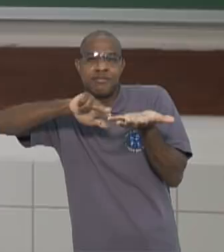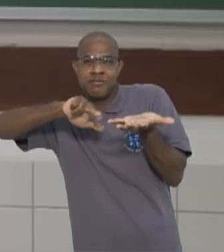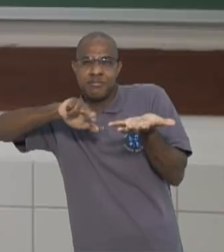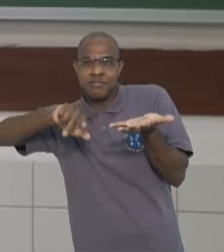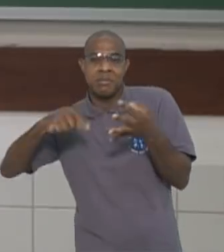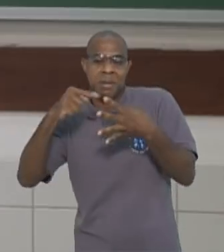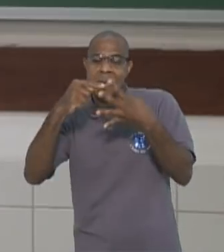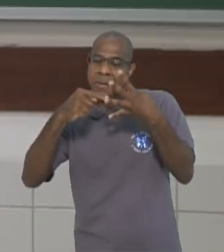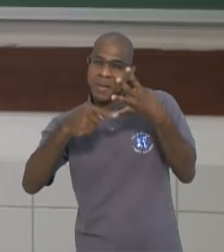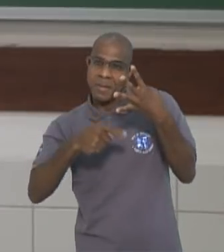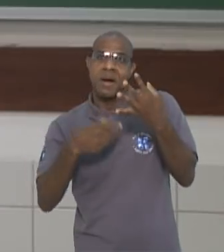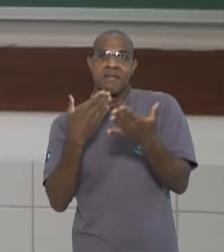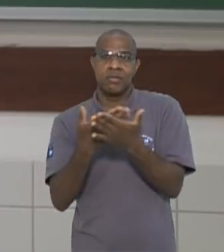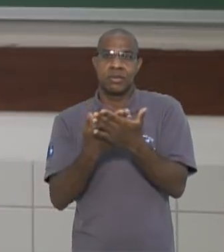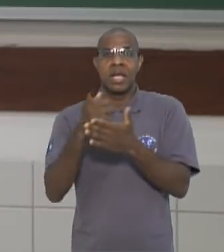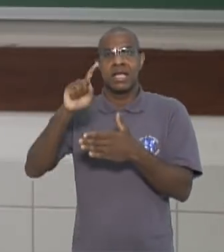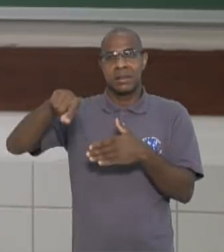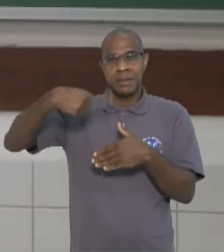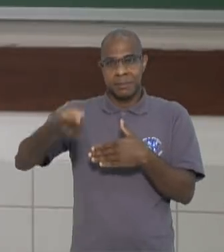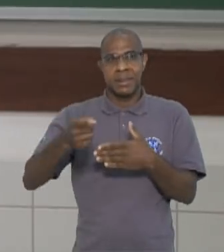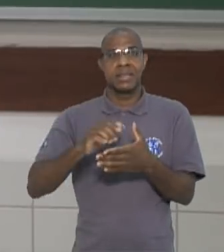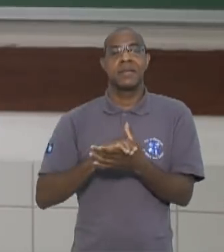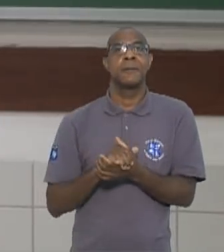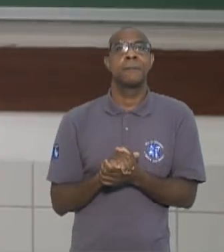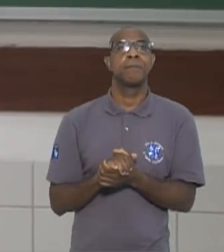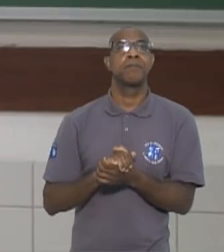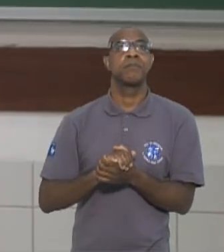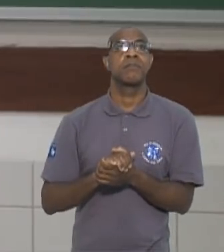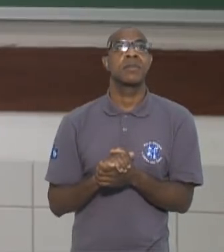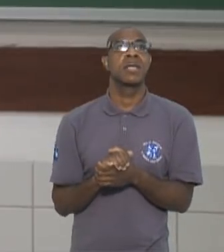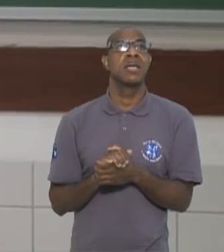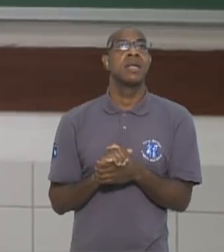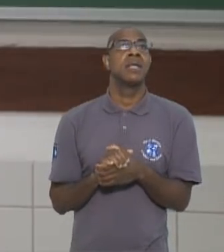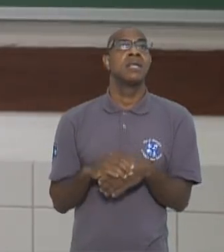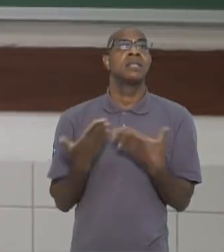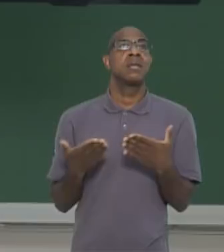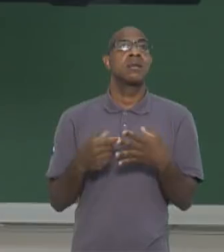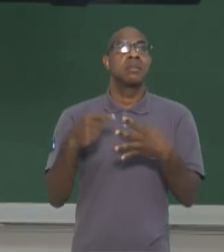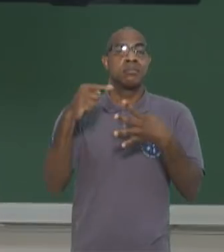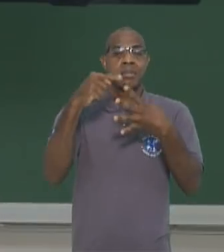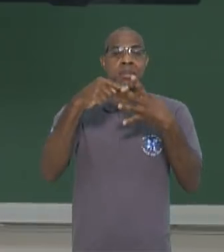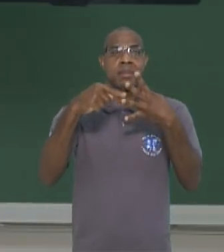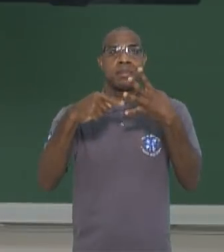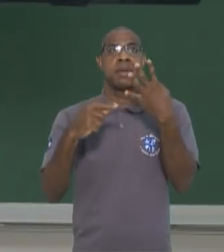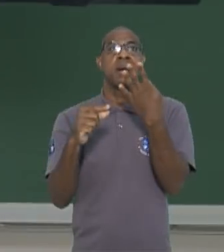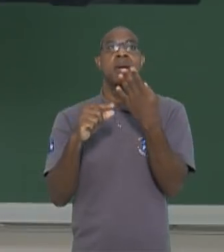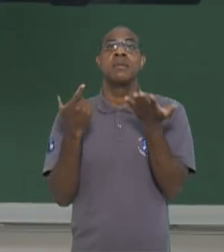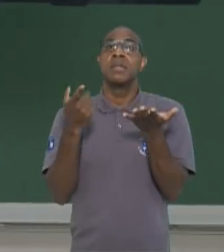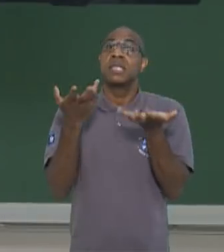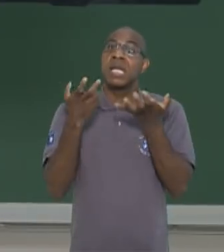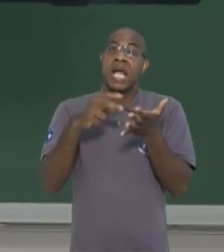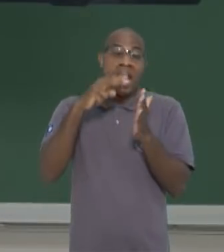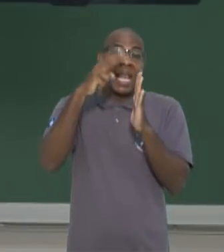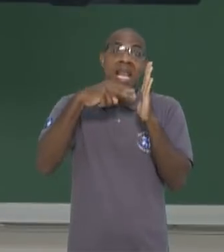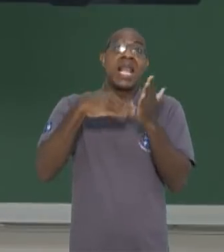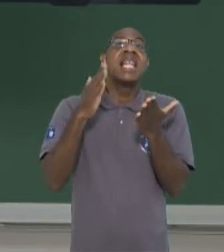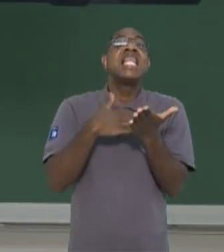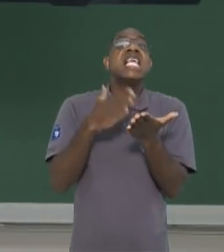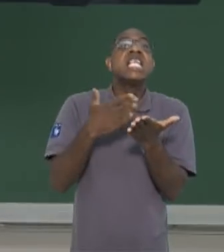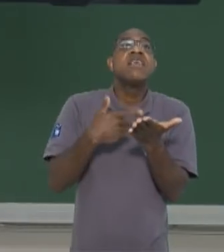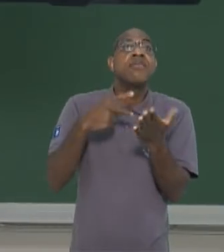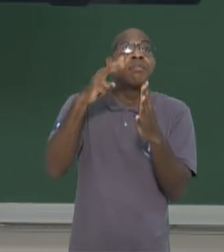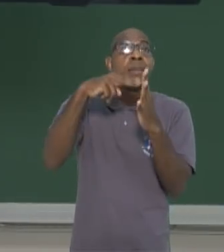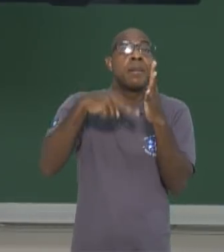estabelecimento da relação entre o rei e o seu vassalo. Aqui tem algumas indicações de leitura para quem quiser aprofundar os